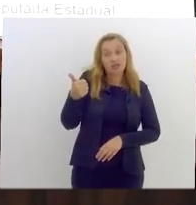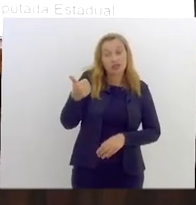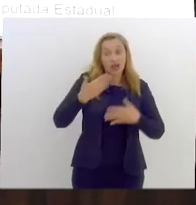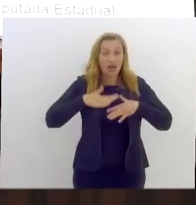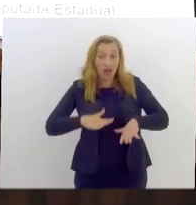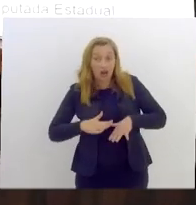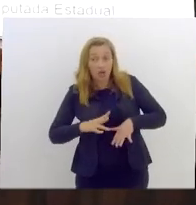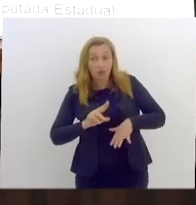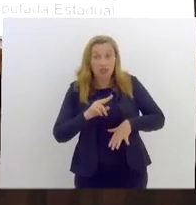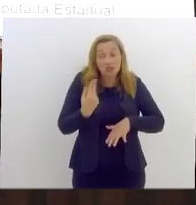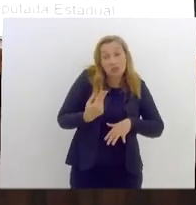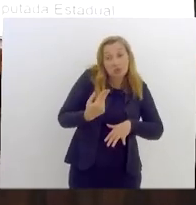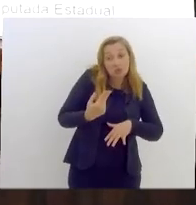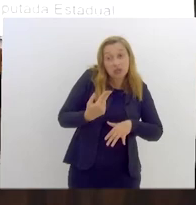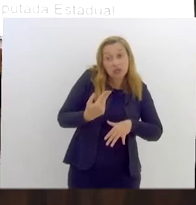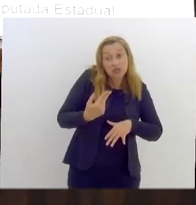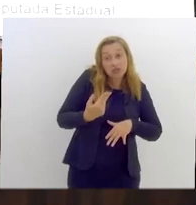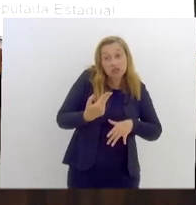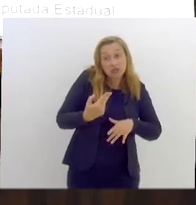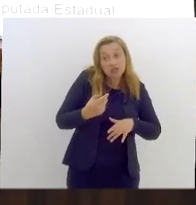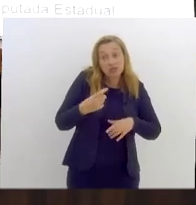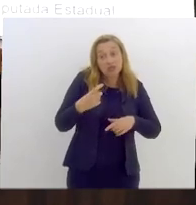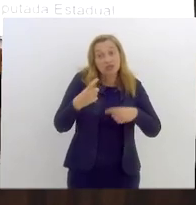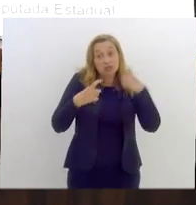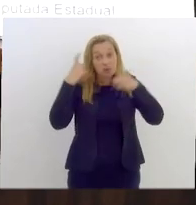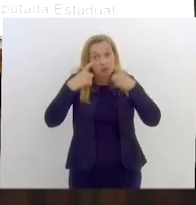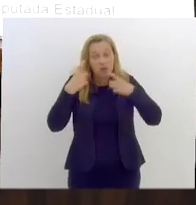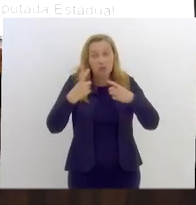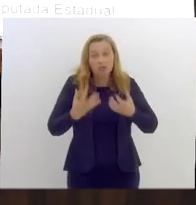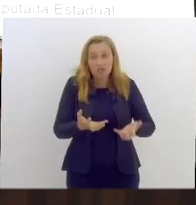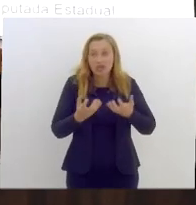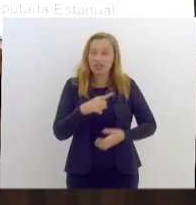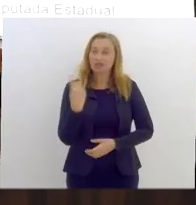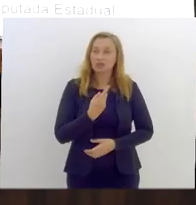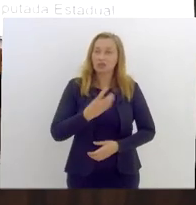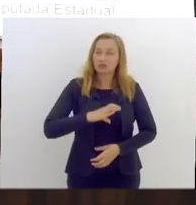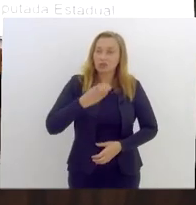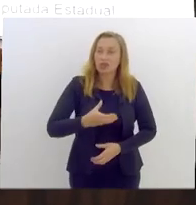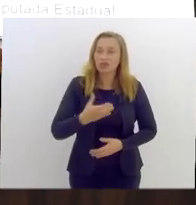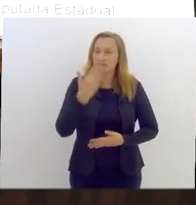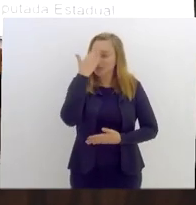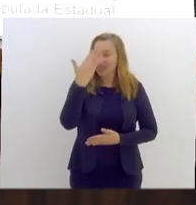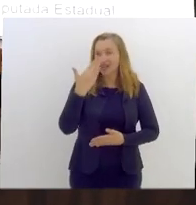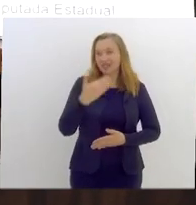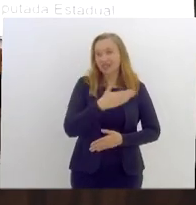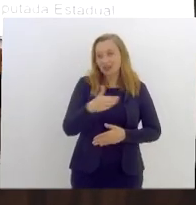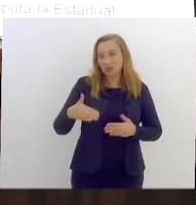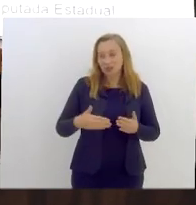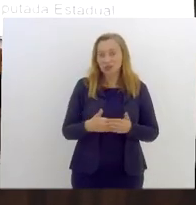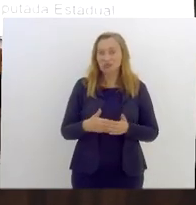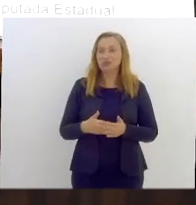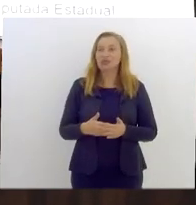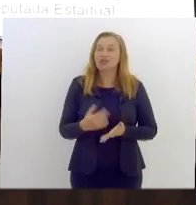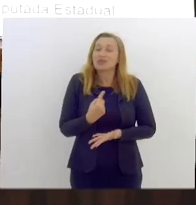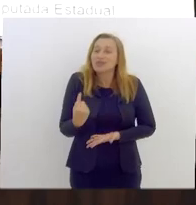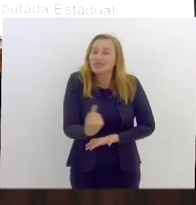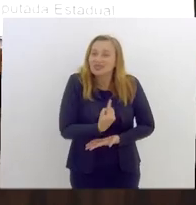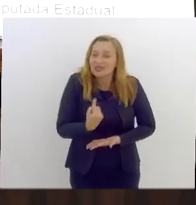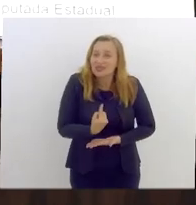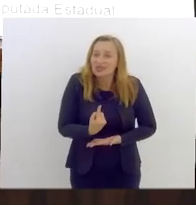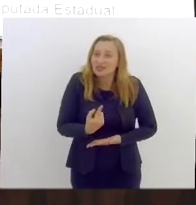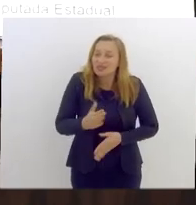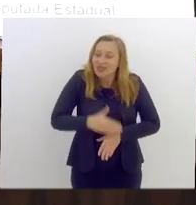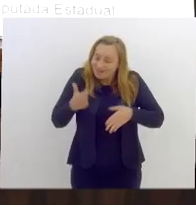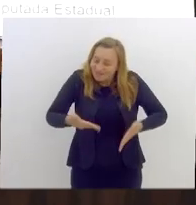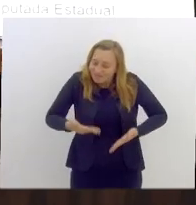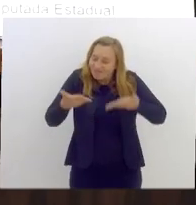ela quer da gente é coragem. Muito obrigado a todos. Para nós, foi nós que nos